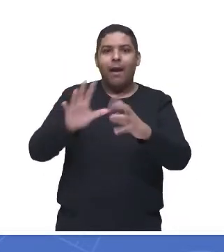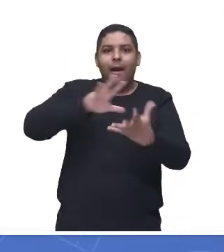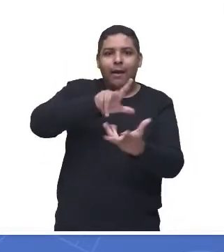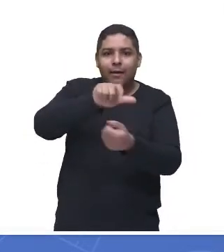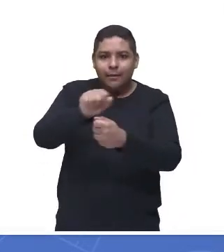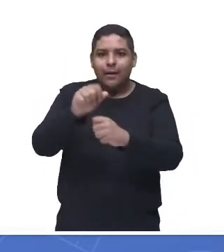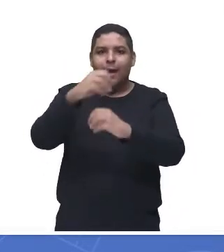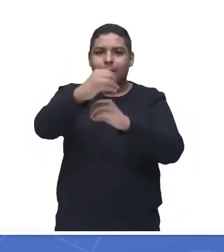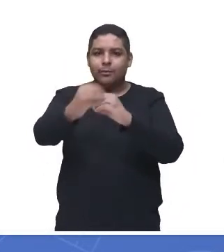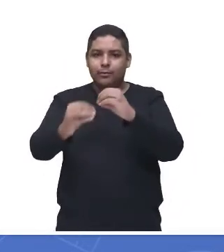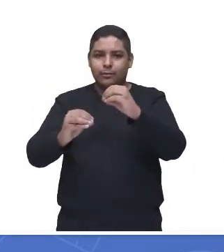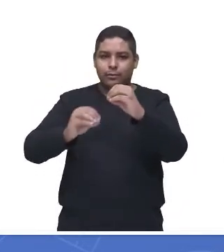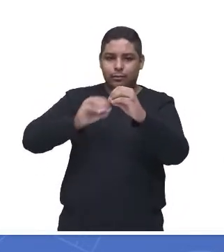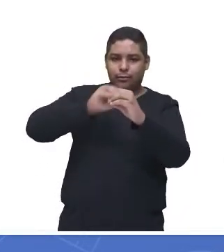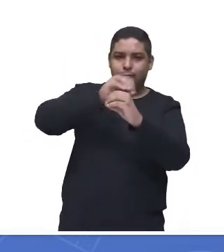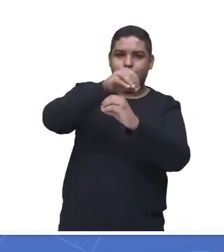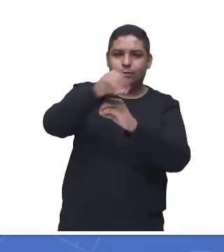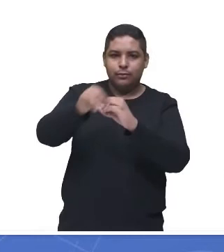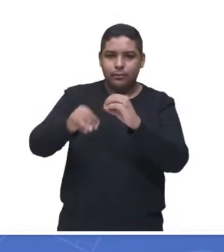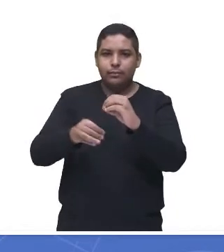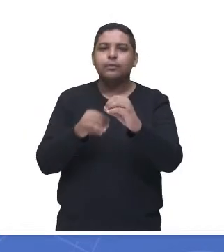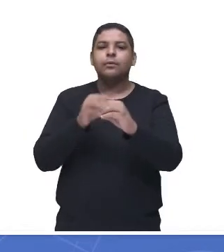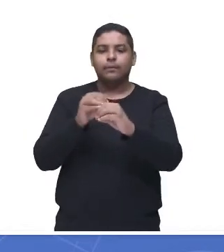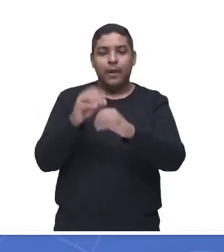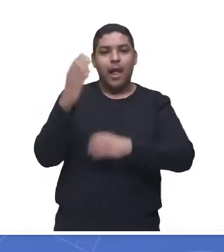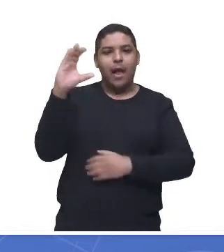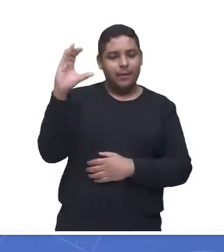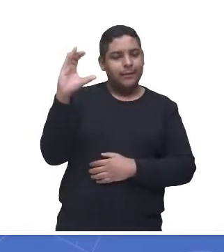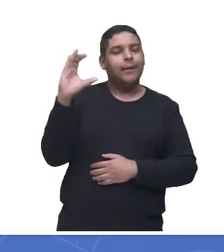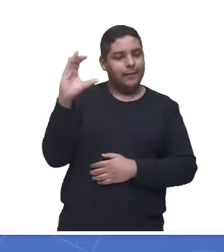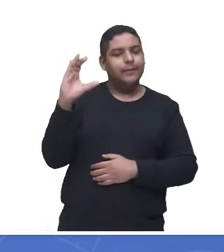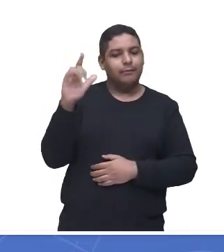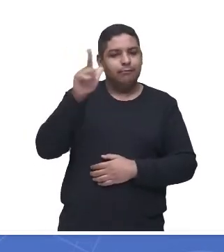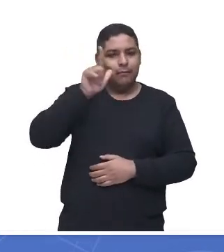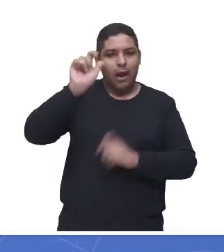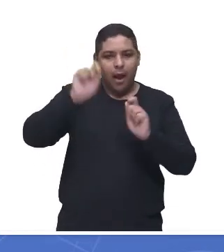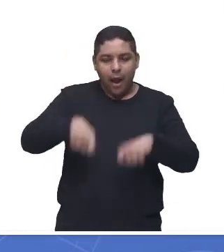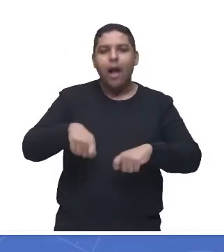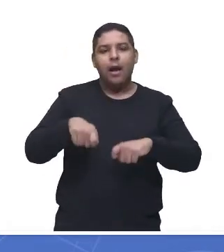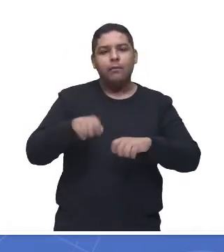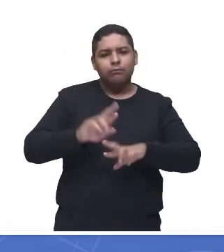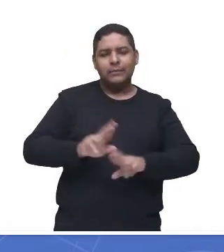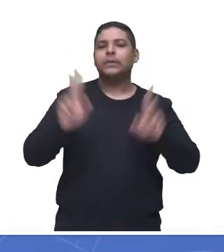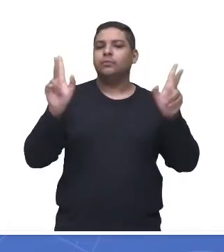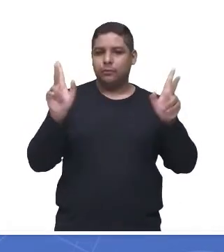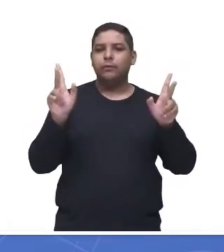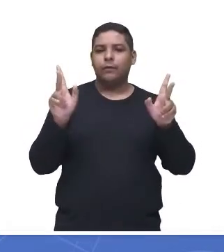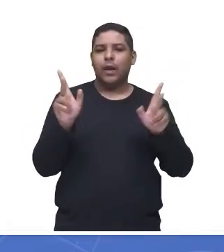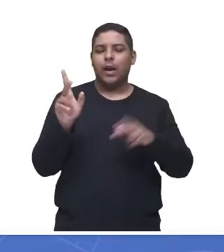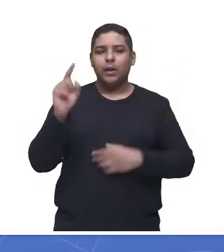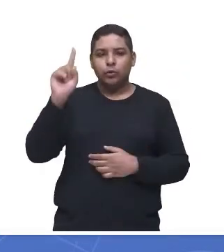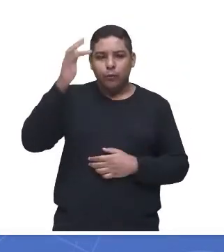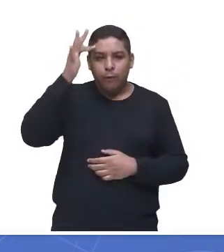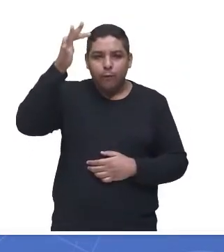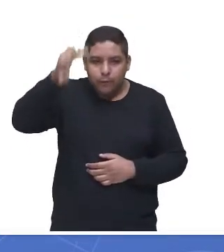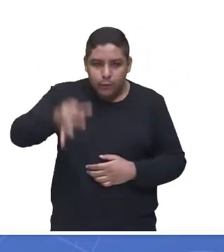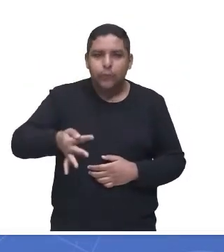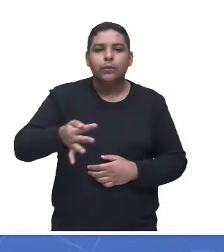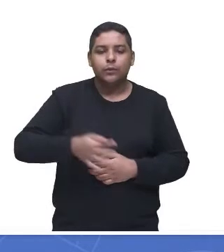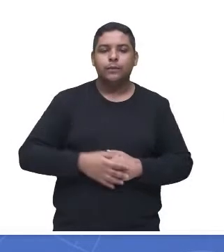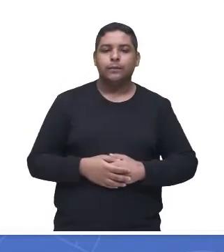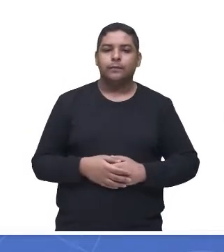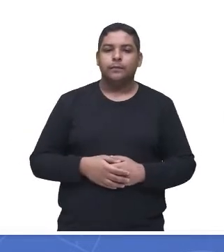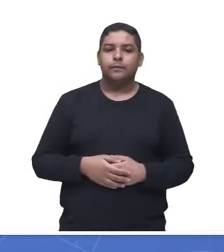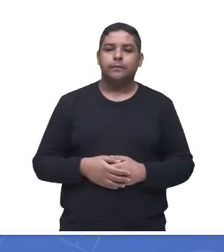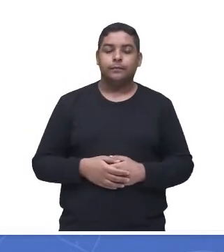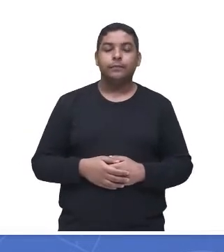ideia que mude essa, né? A ciência acontece isso. Então esse é o conhecimento científico, prova. Depois nós